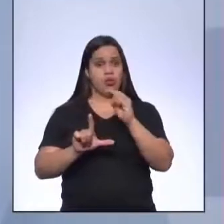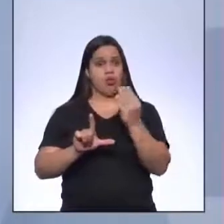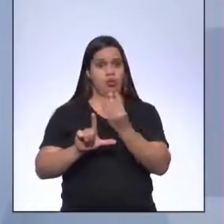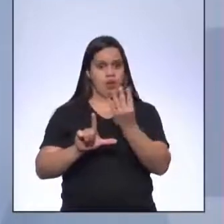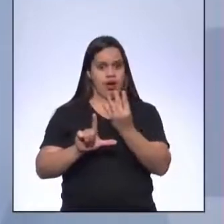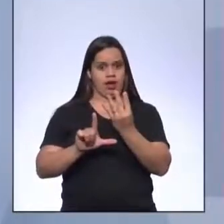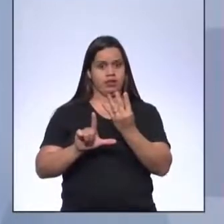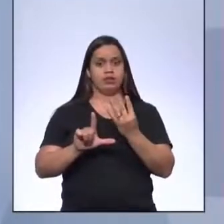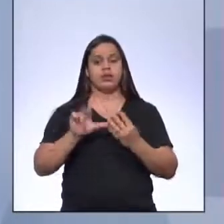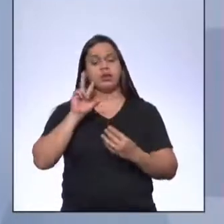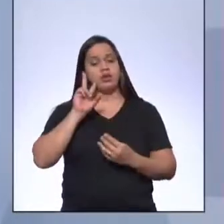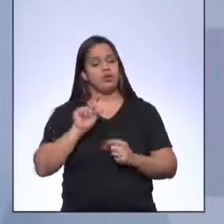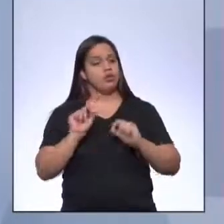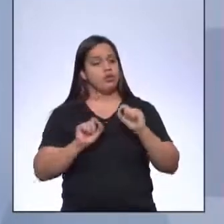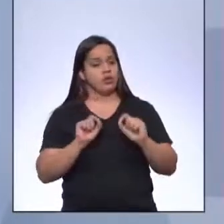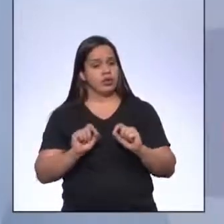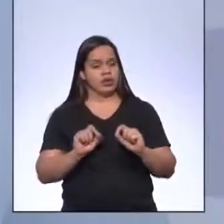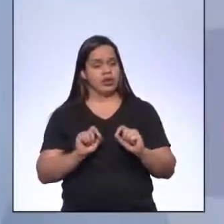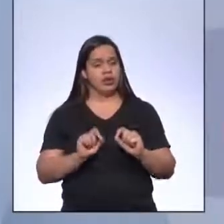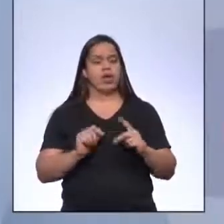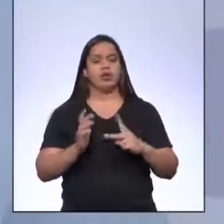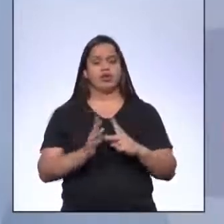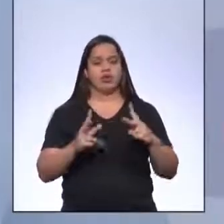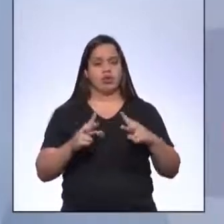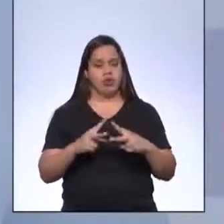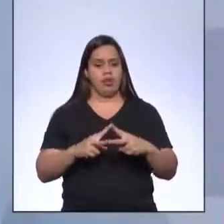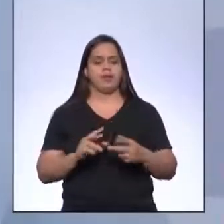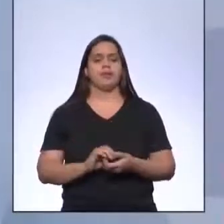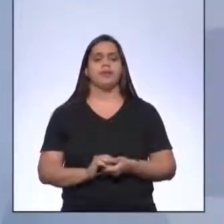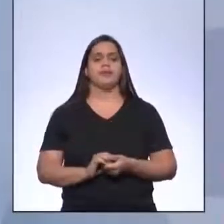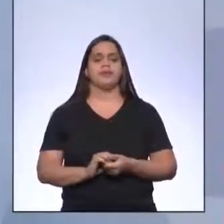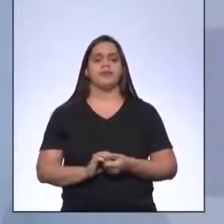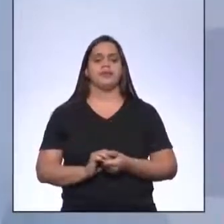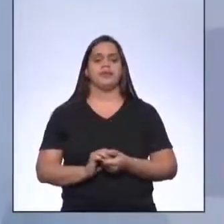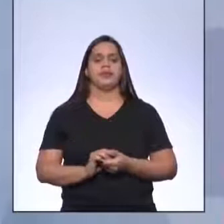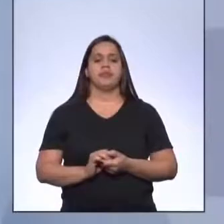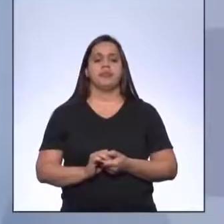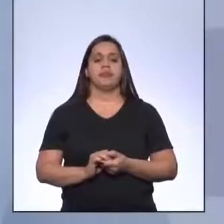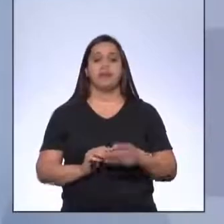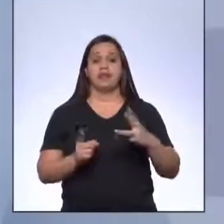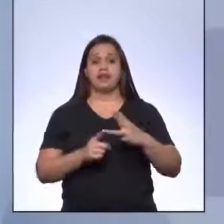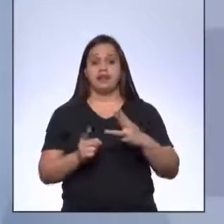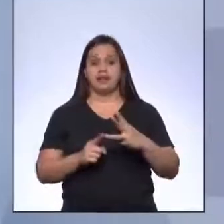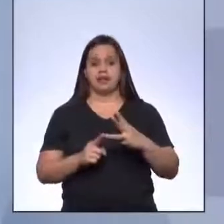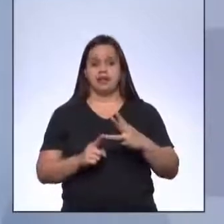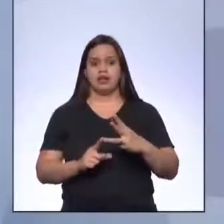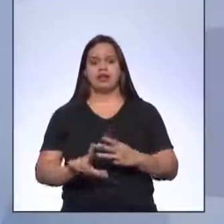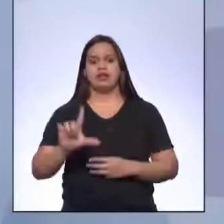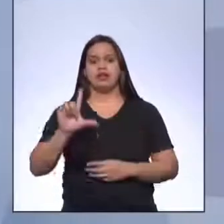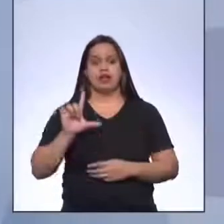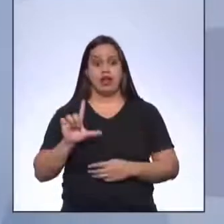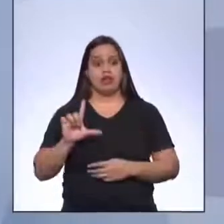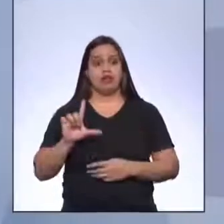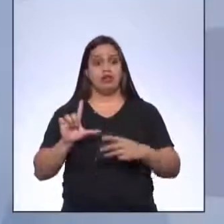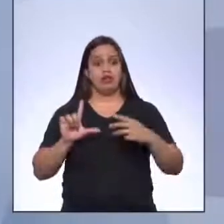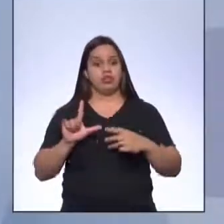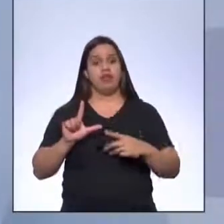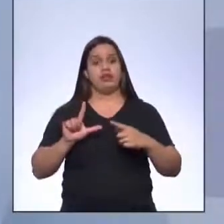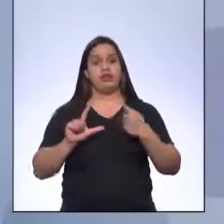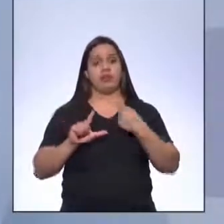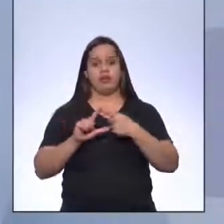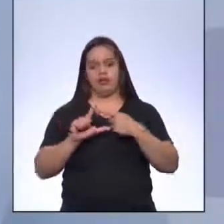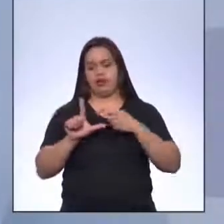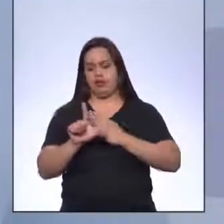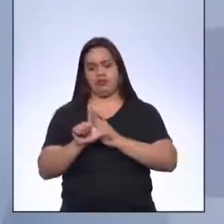Oi tá aqui ó meu segundo par ordenado terceiro Piraí aqui vai